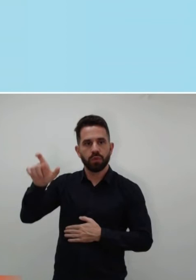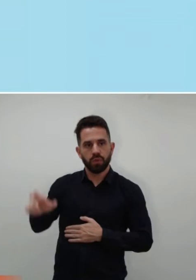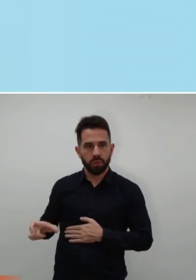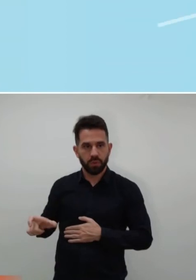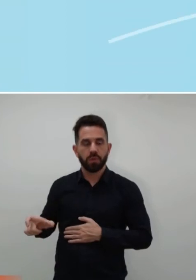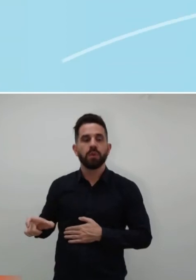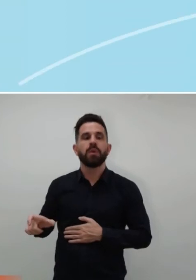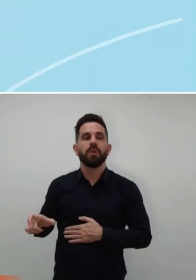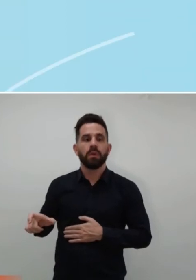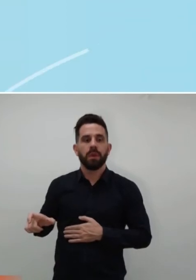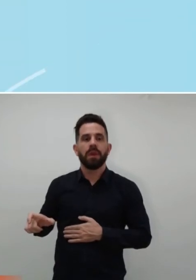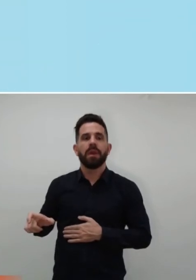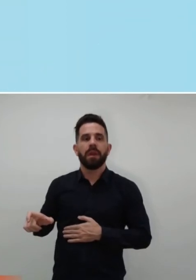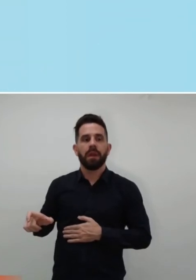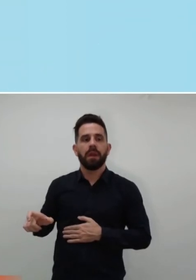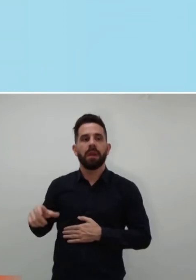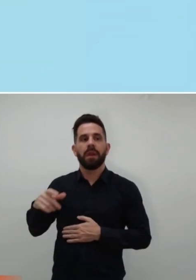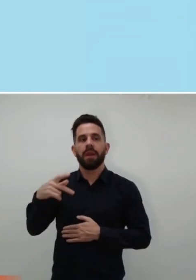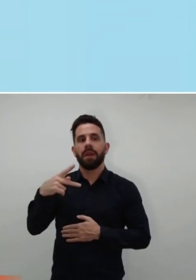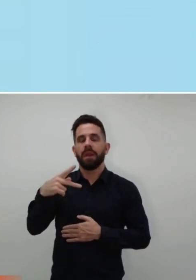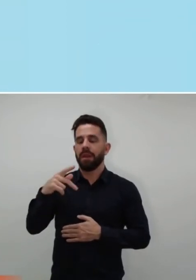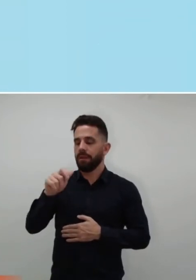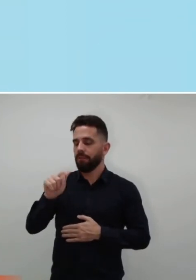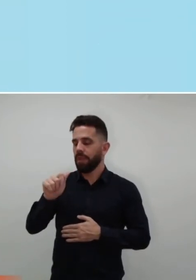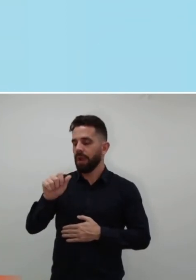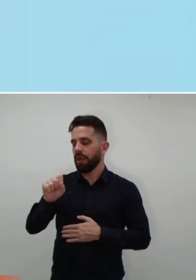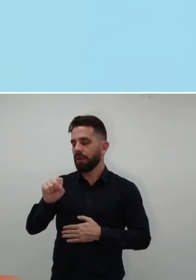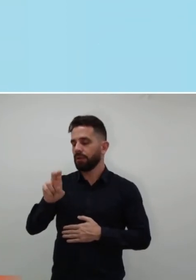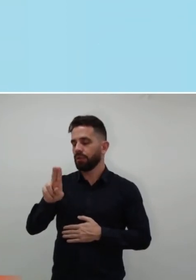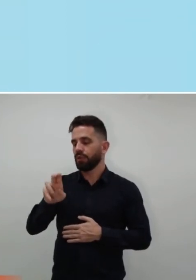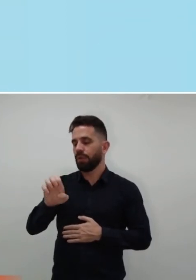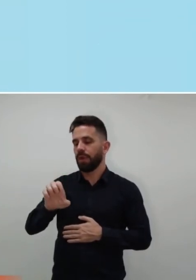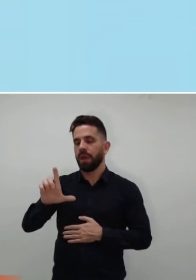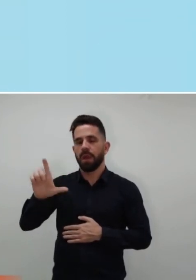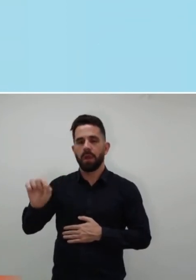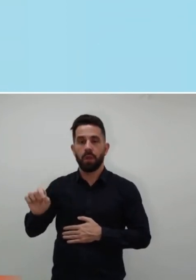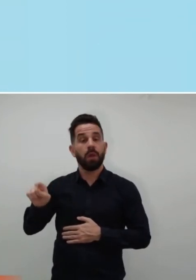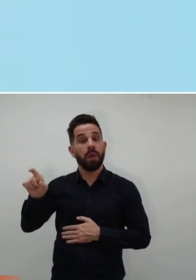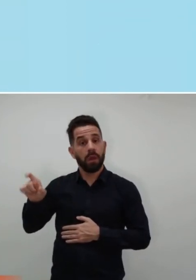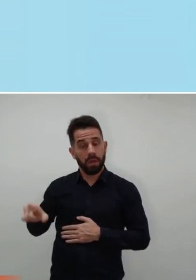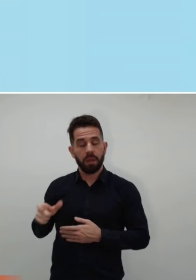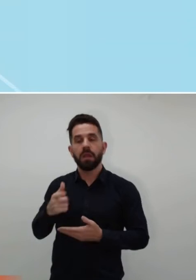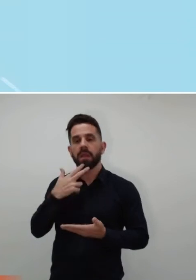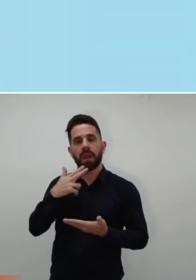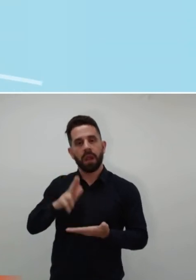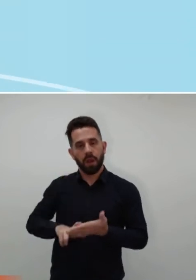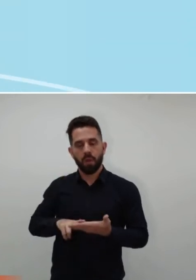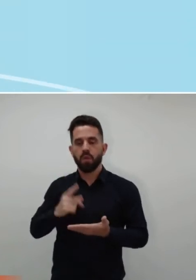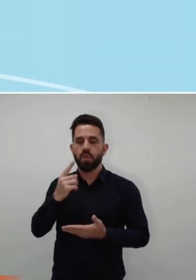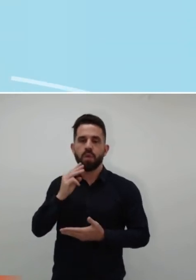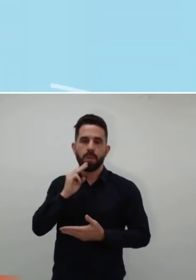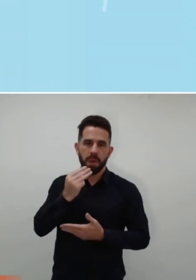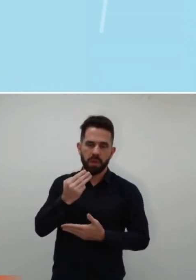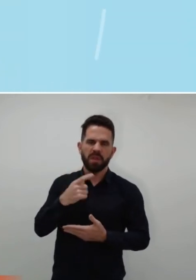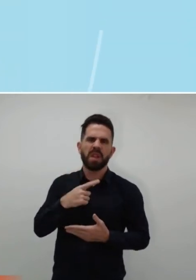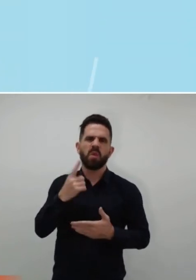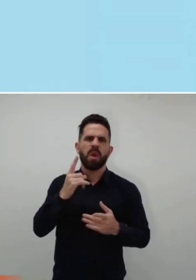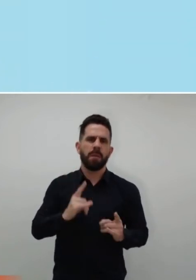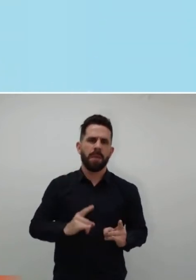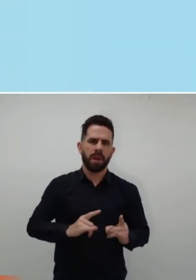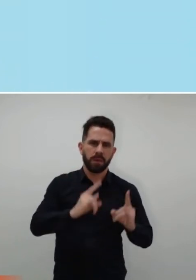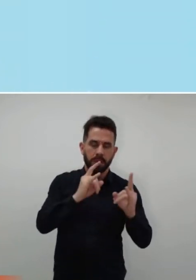Pazuello. Ele declarou como patrimônio mais de 1 milhão de reais, o que inclui um apartamento e